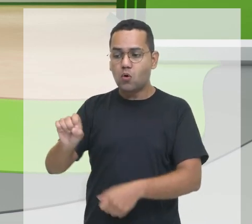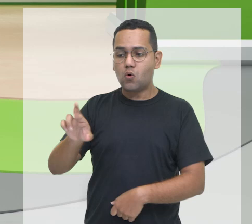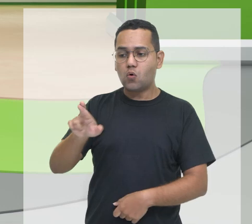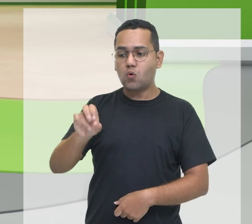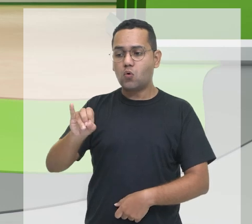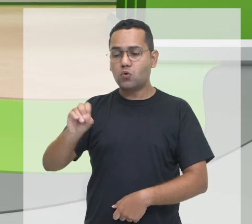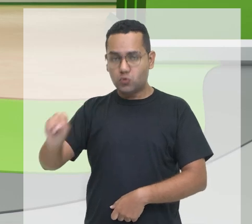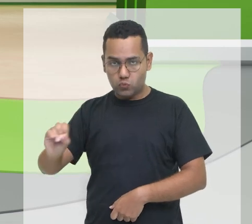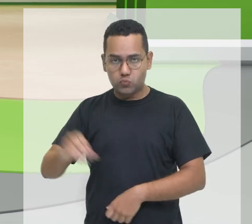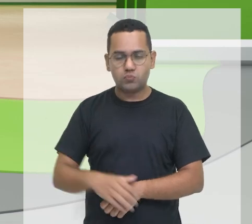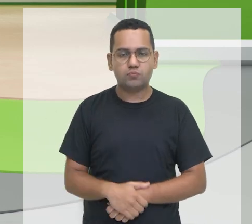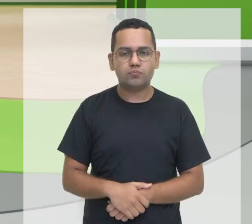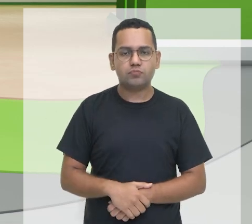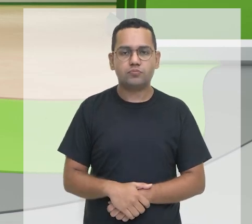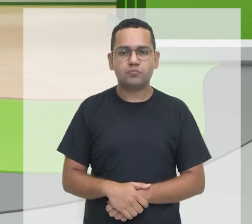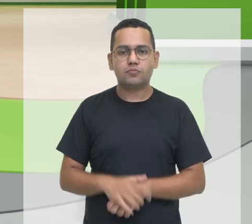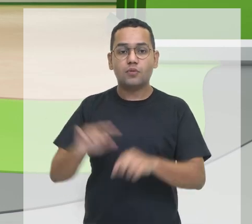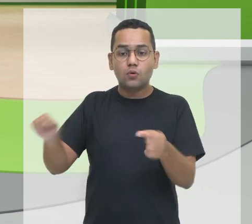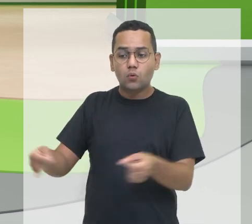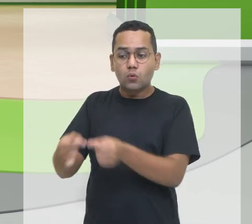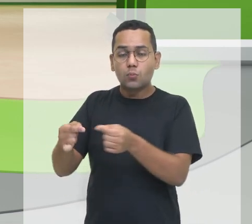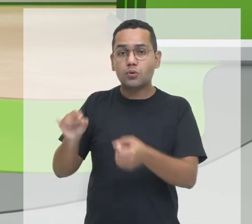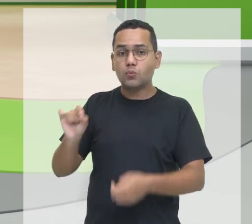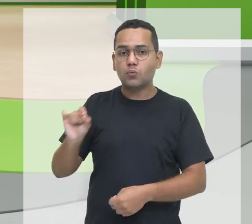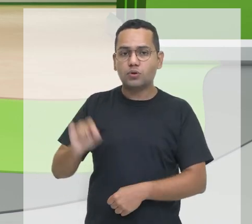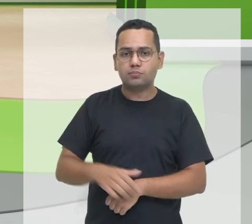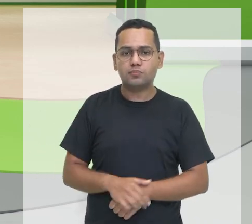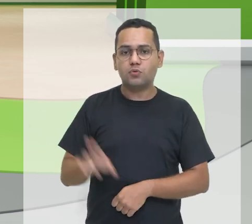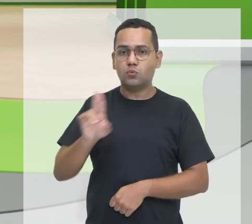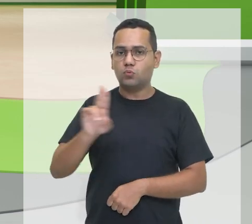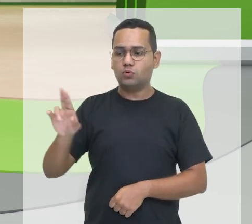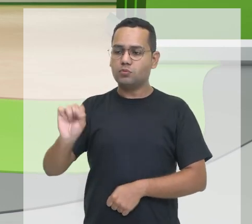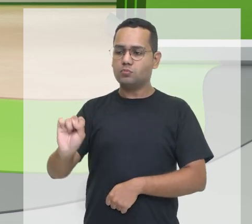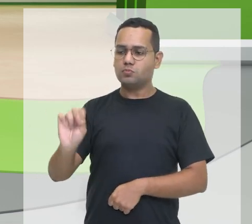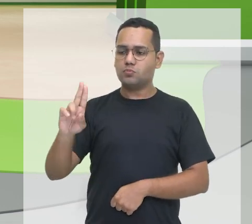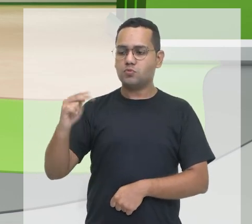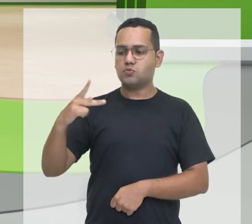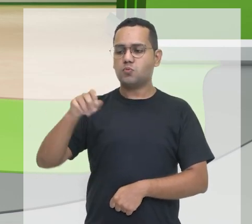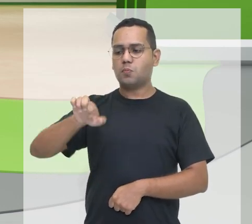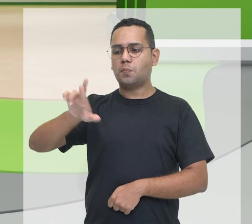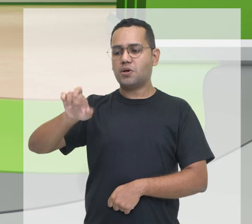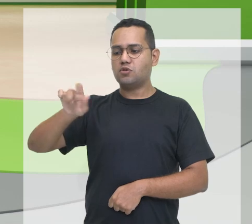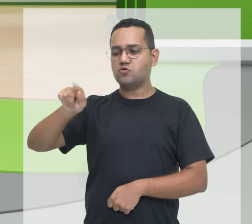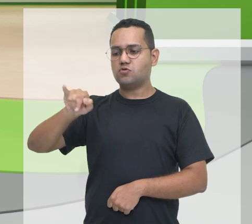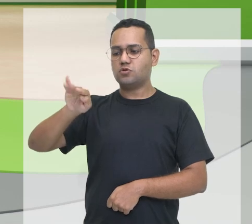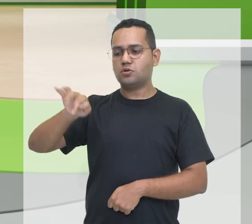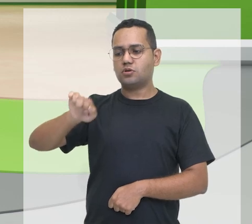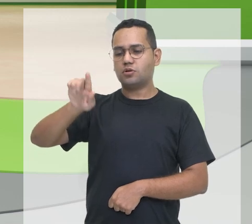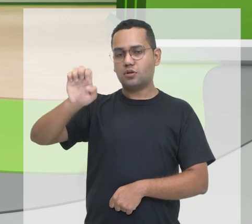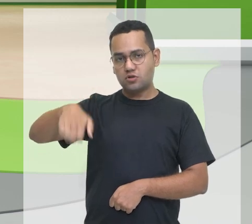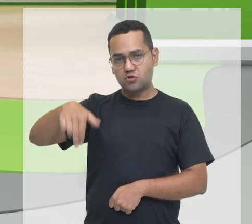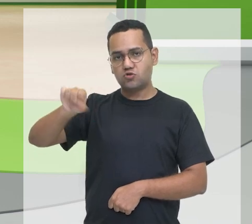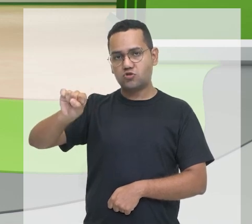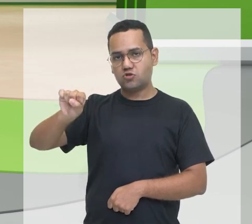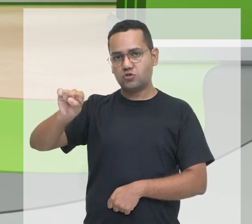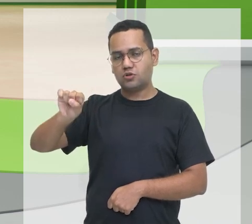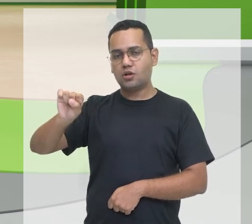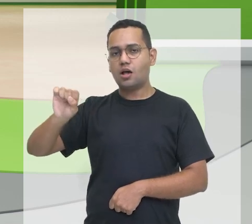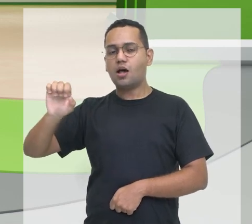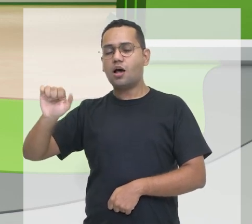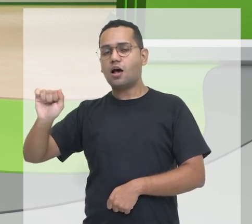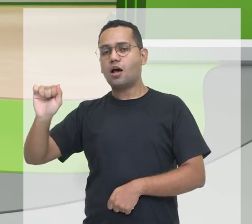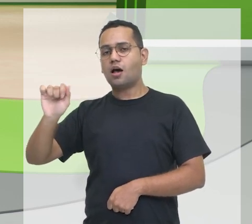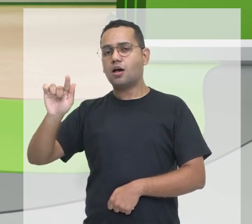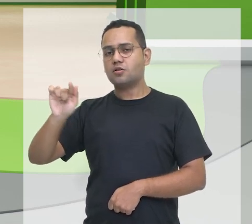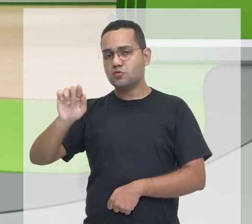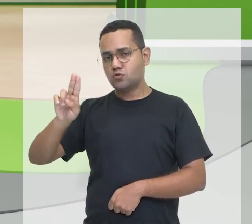se enquadra na classificação de uma supergigante azul. Dessas estrelas aí que eu acabei de falar